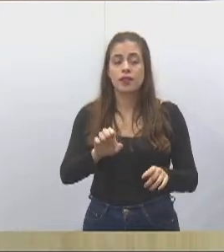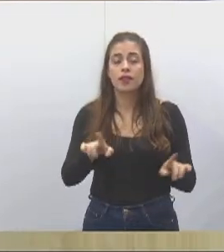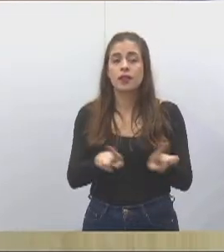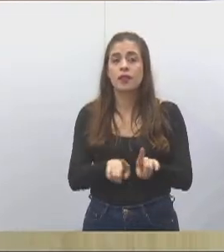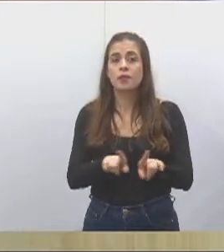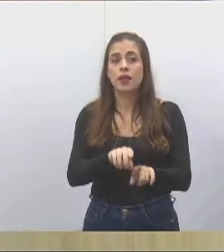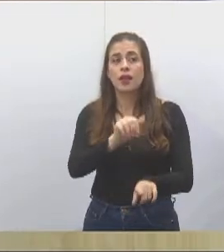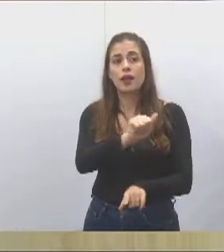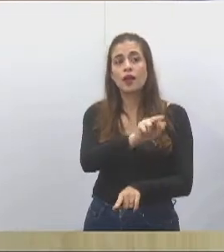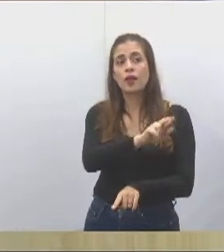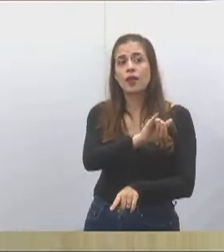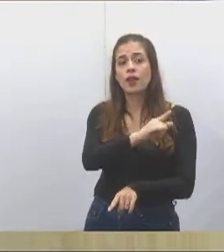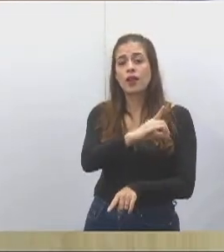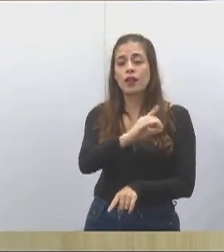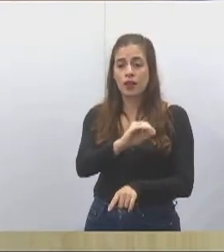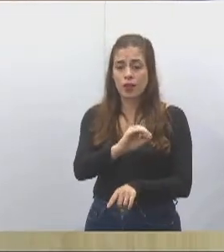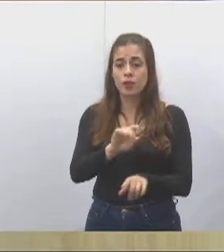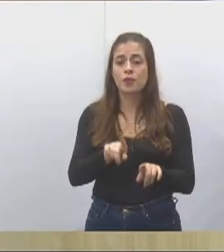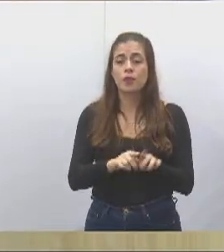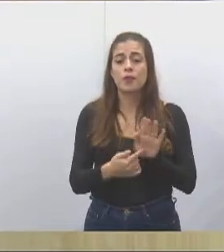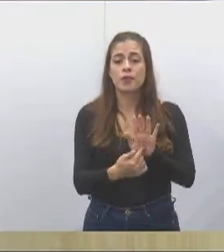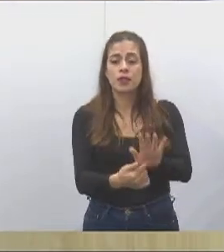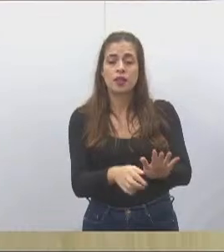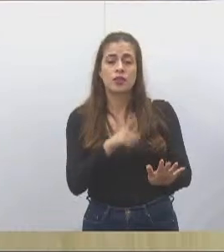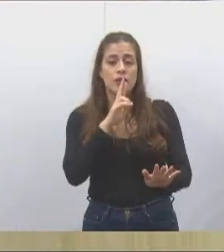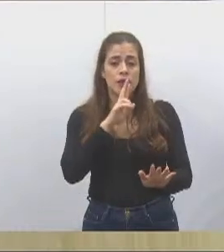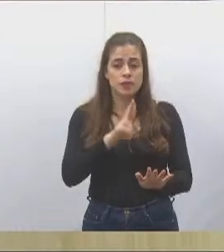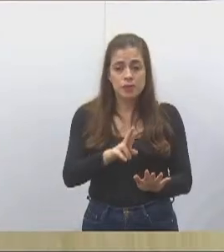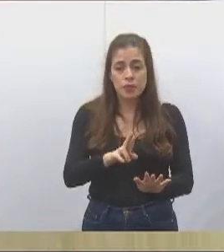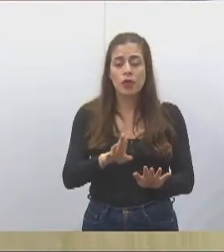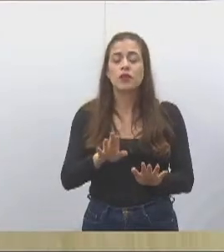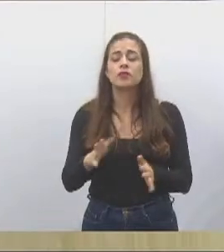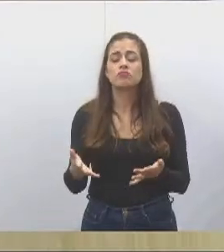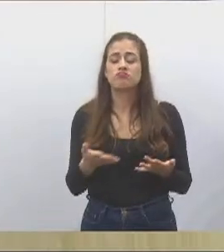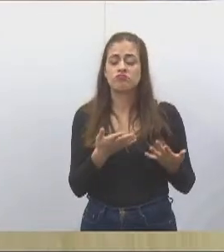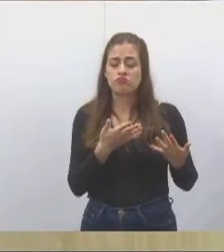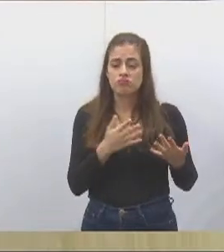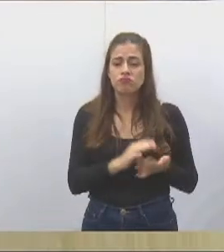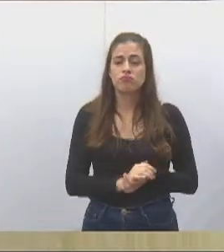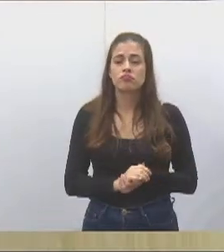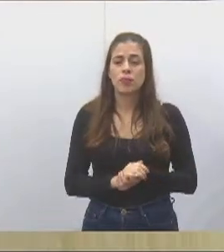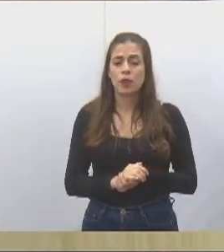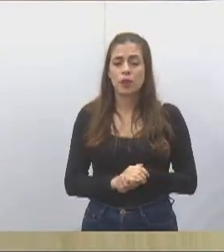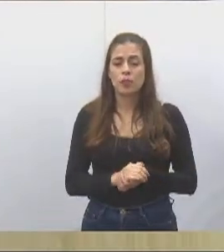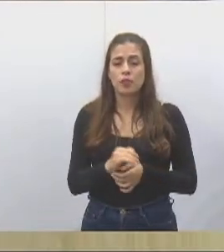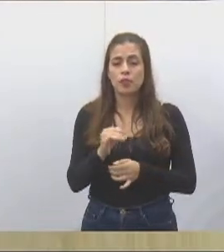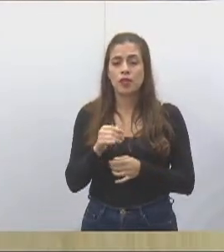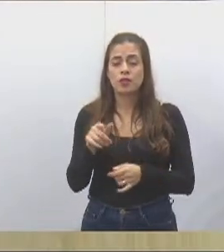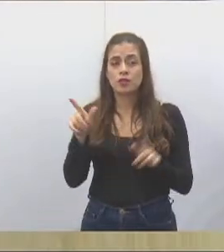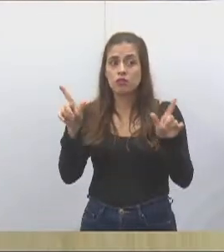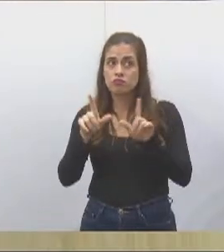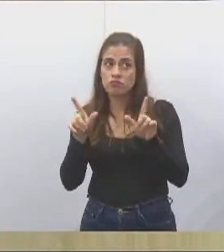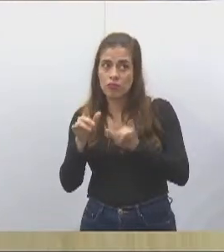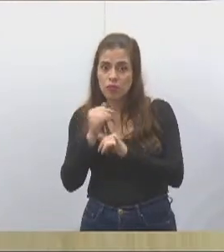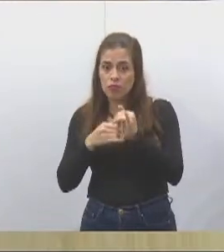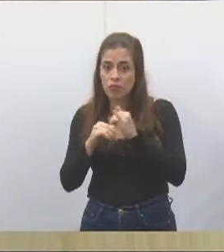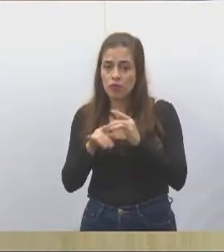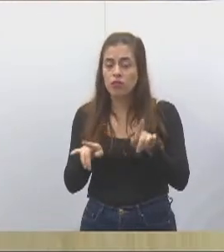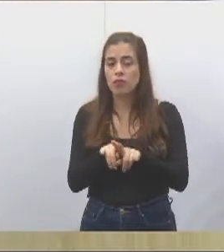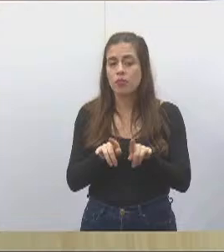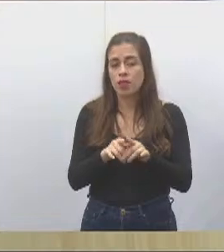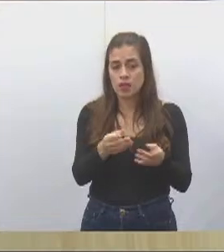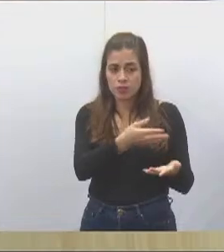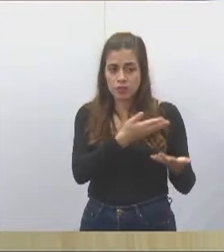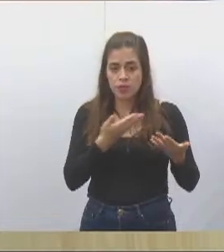pela apresentação e também pelas respostas que foram dadas aos telespectadores, aos públicos presentes. Eu